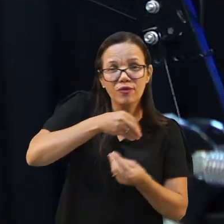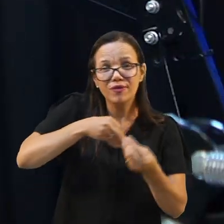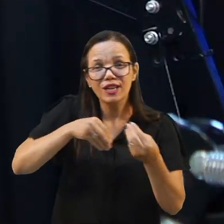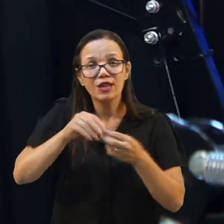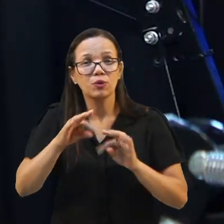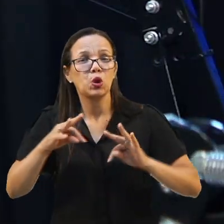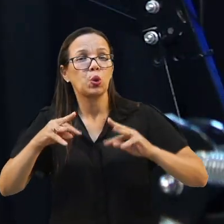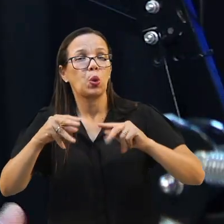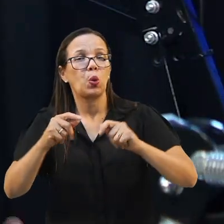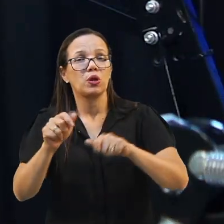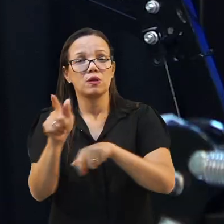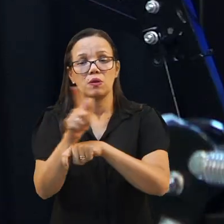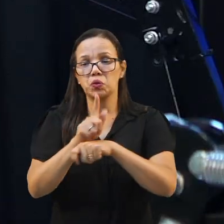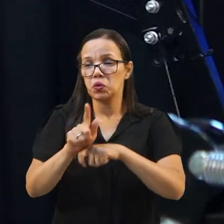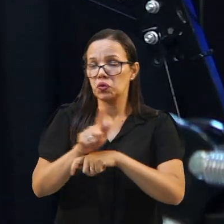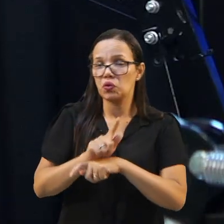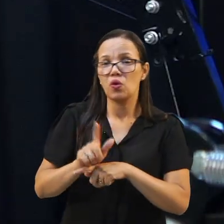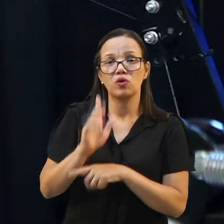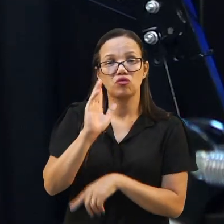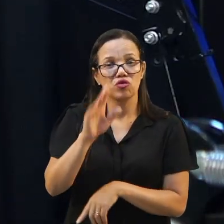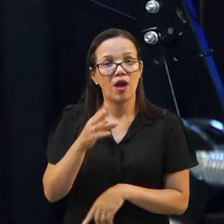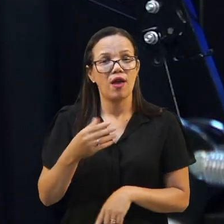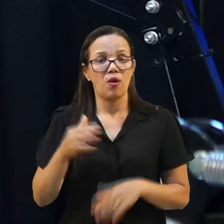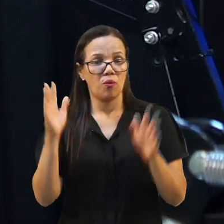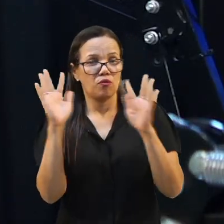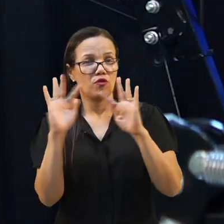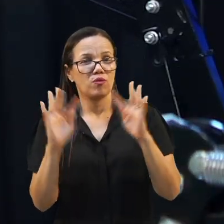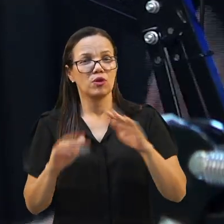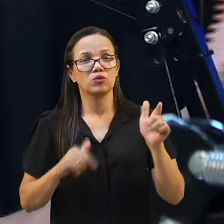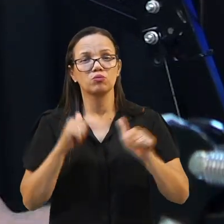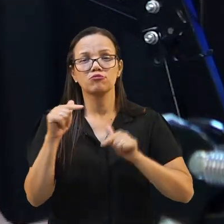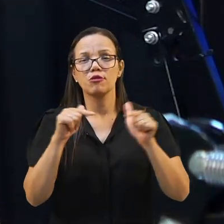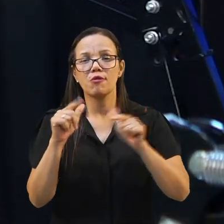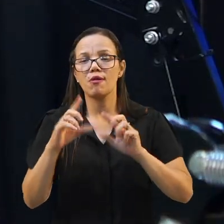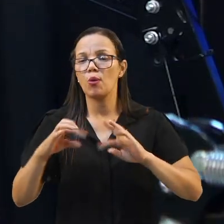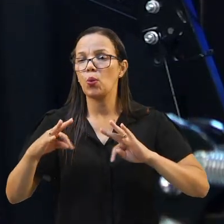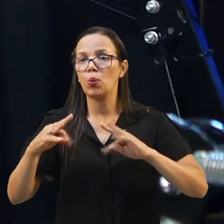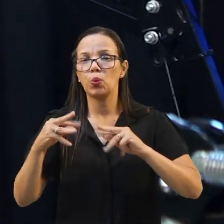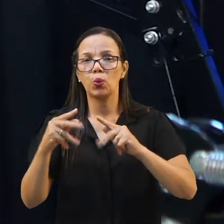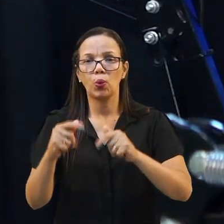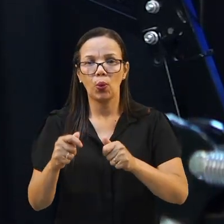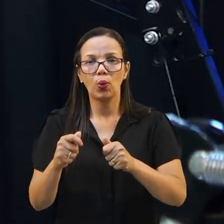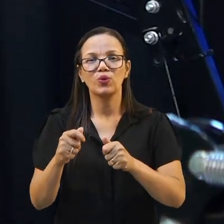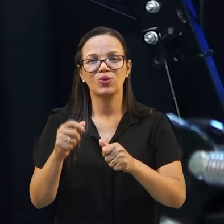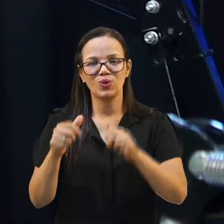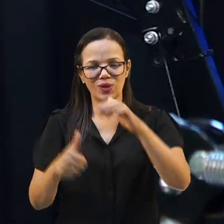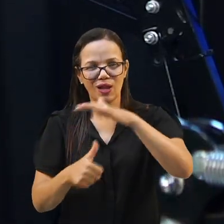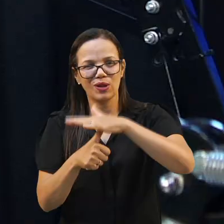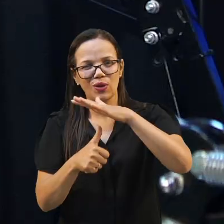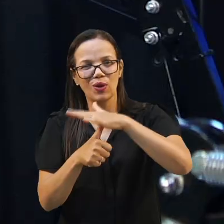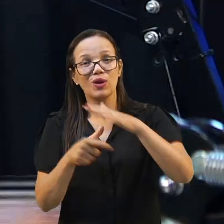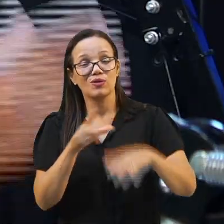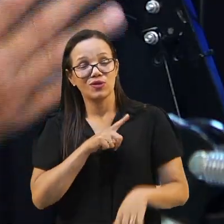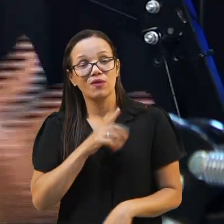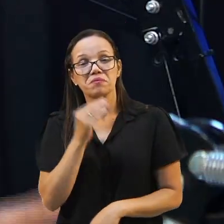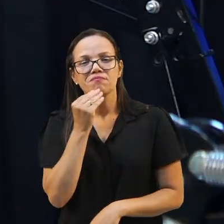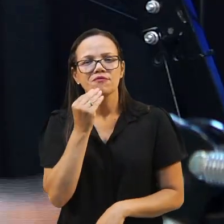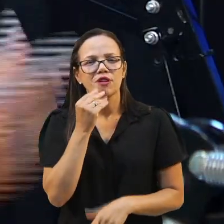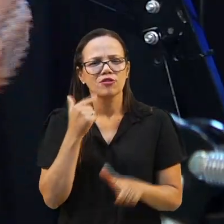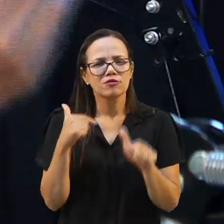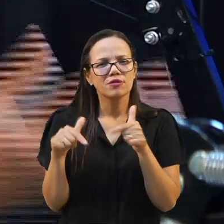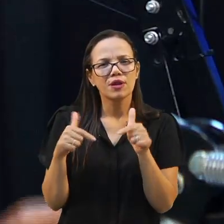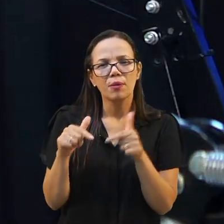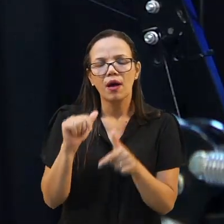todas as gestões, eu tive a felicidade de trabalhar com todos os reitores, né? Desde o